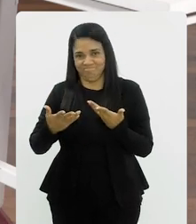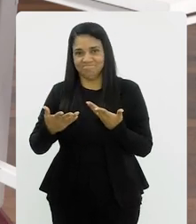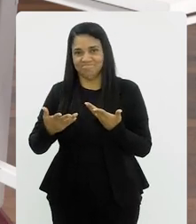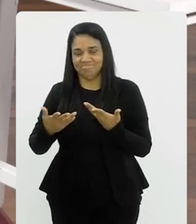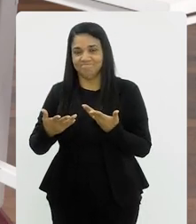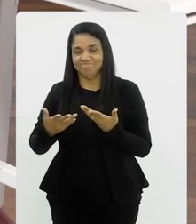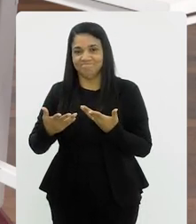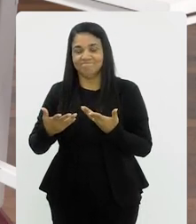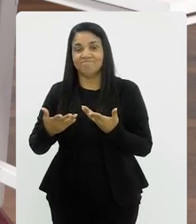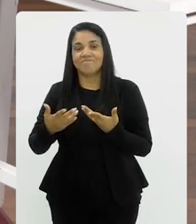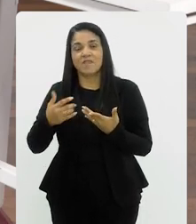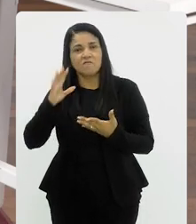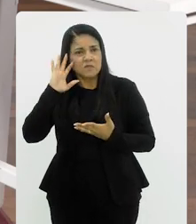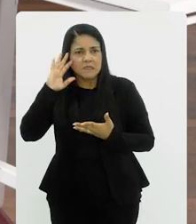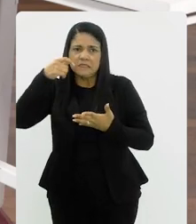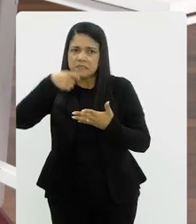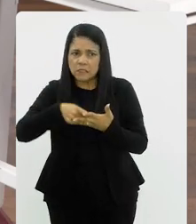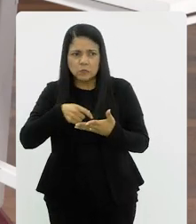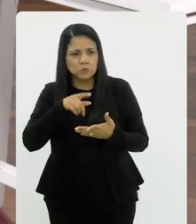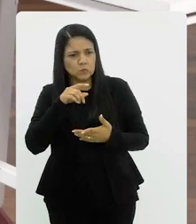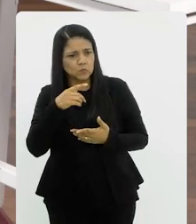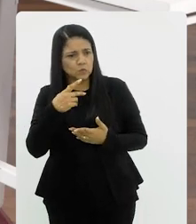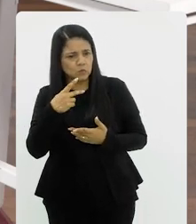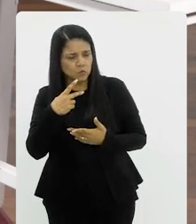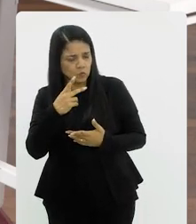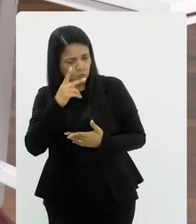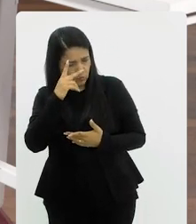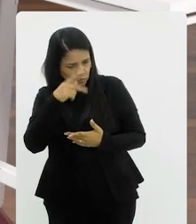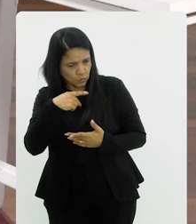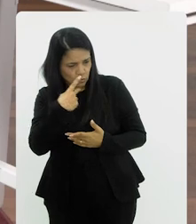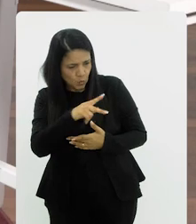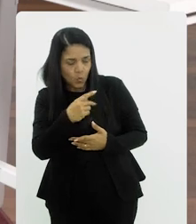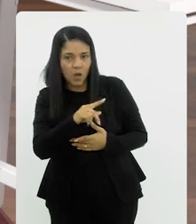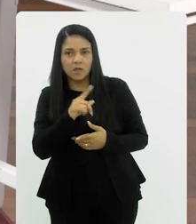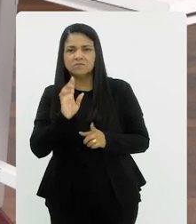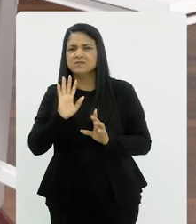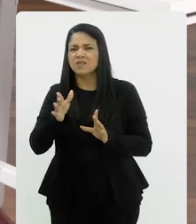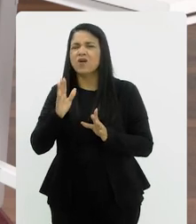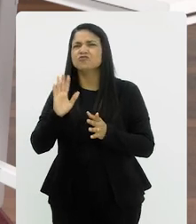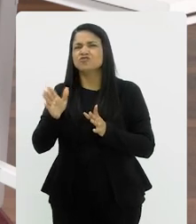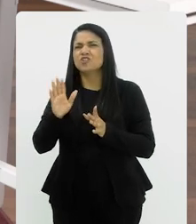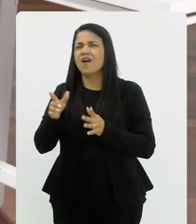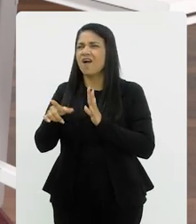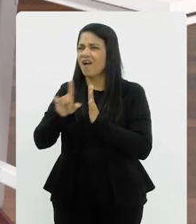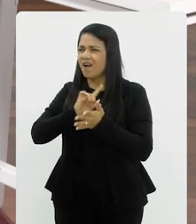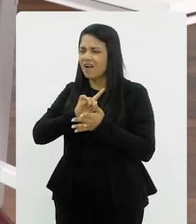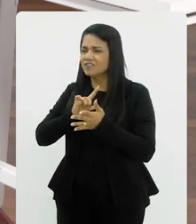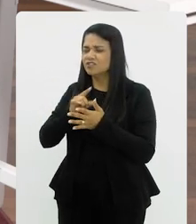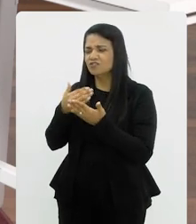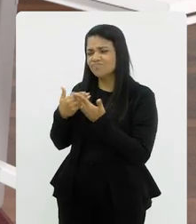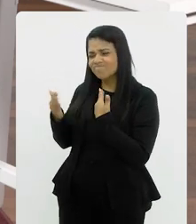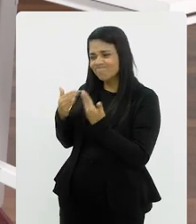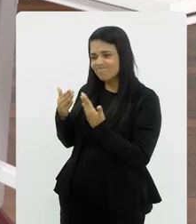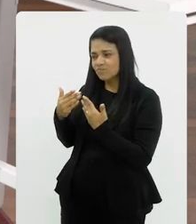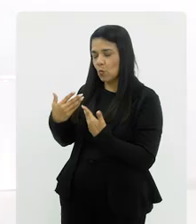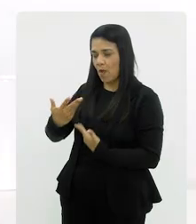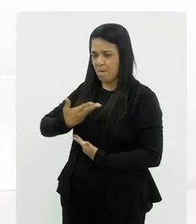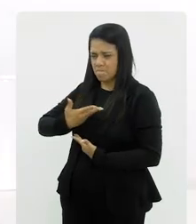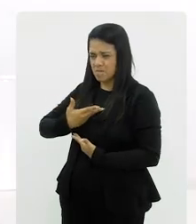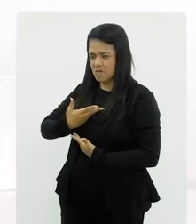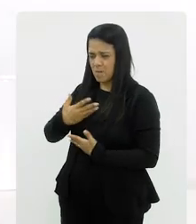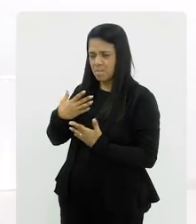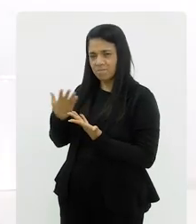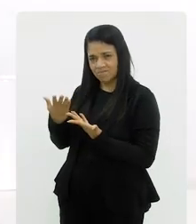cordão umbilical. Aí você tomou uma decisão sua, de autoanálise, e falou, não, eu preciso abrir o leque maior. Eu já tinha aberto para as